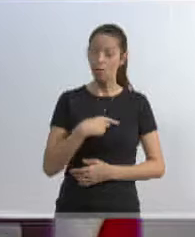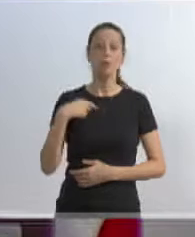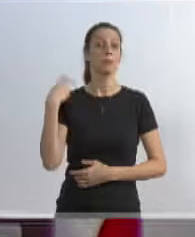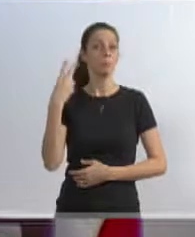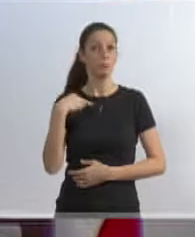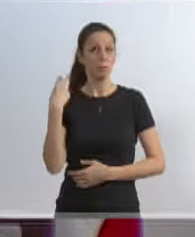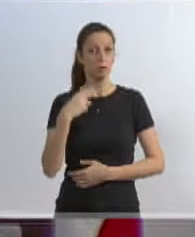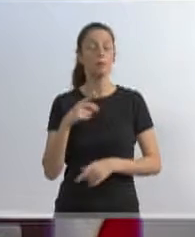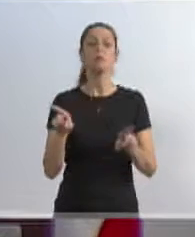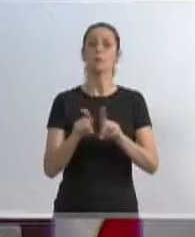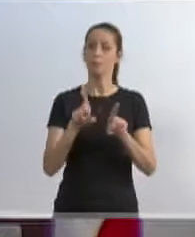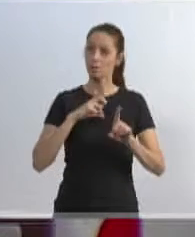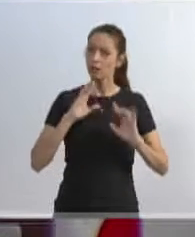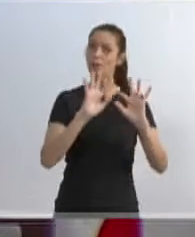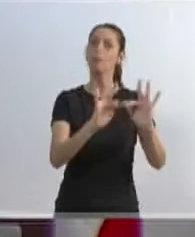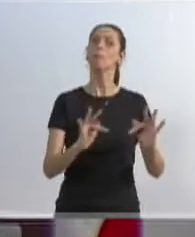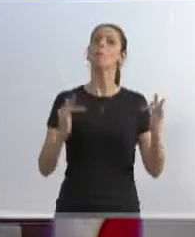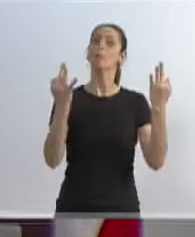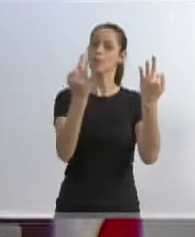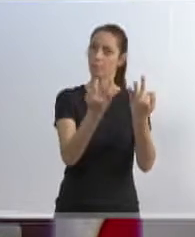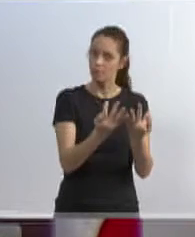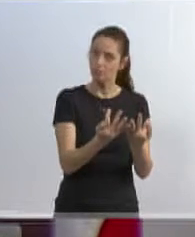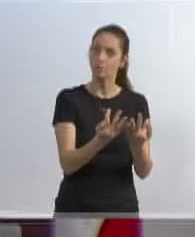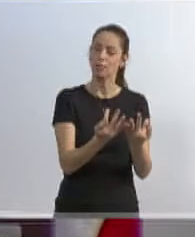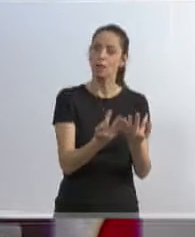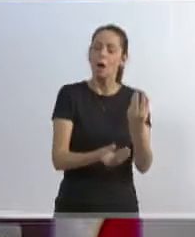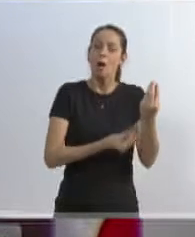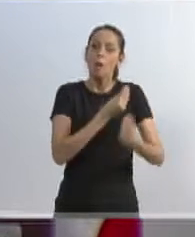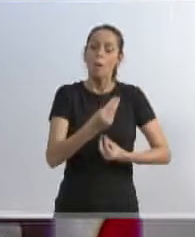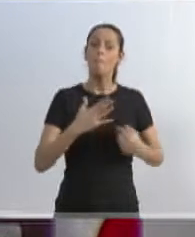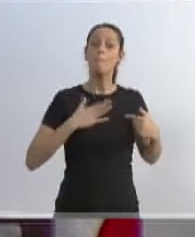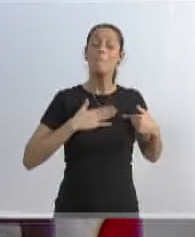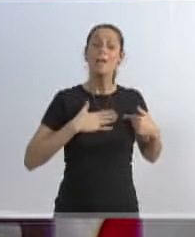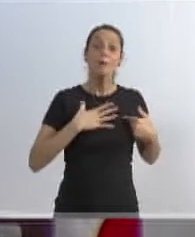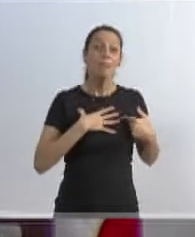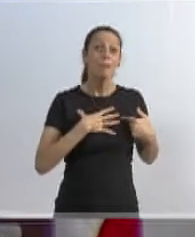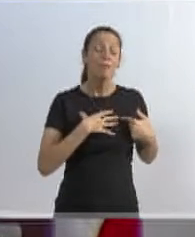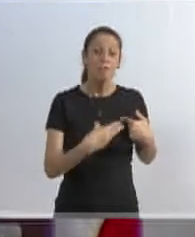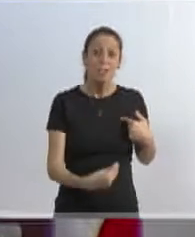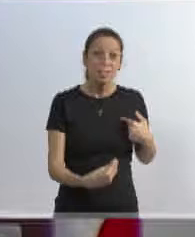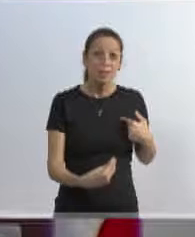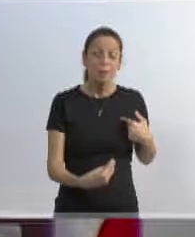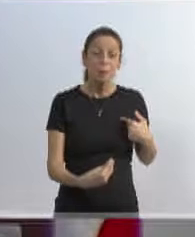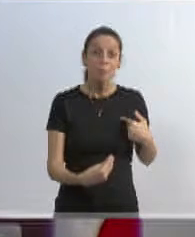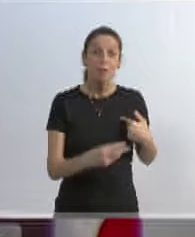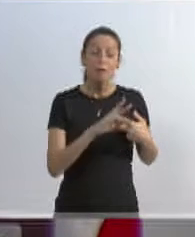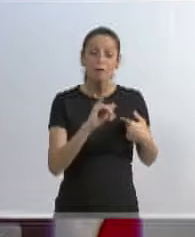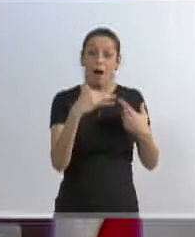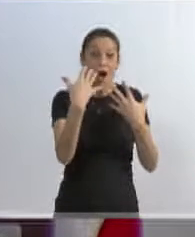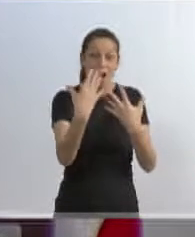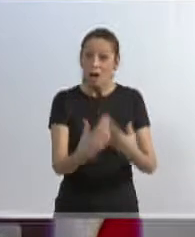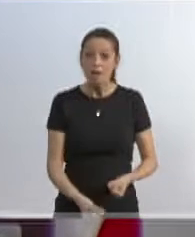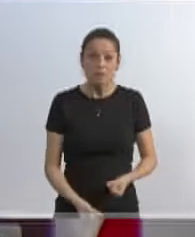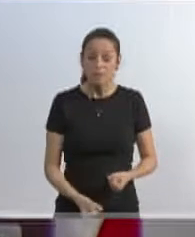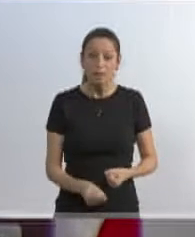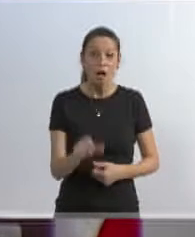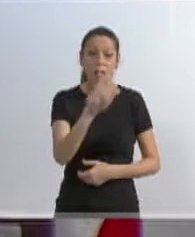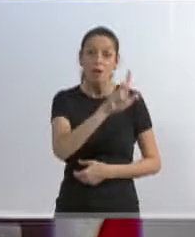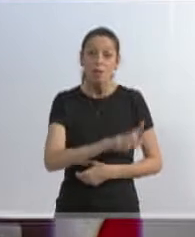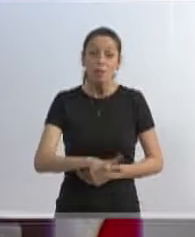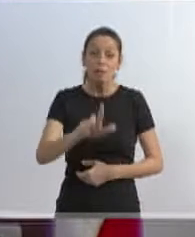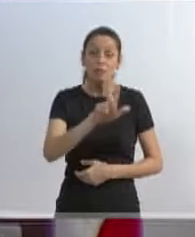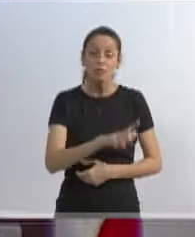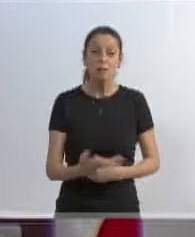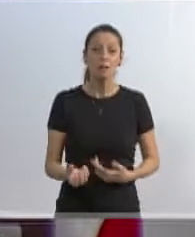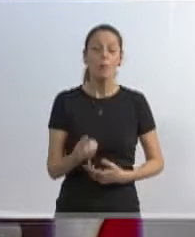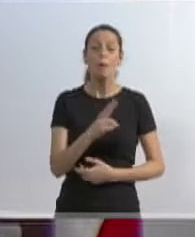temos família e como é que um filho meu o de alguns jogadores vai aceitar que uma pessoa chama de